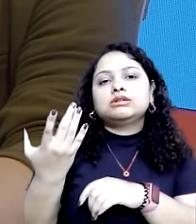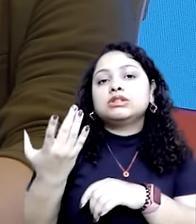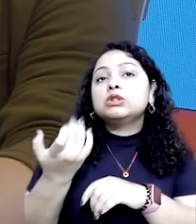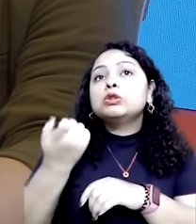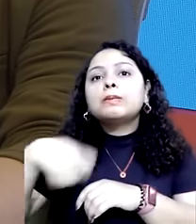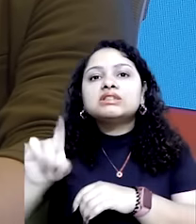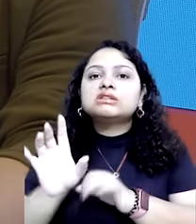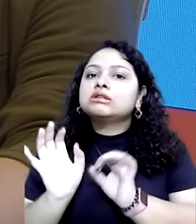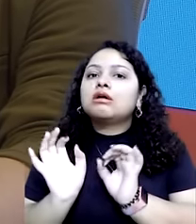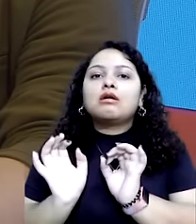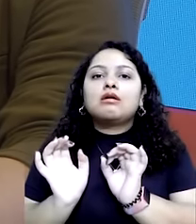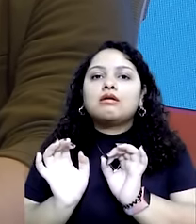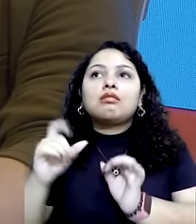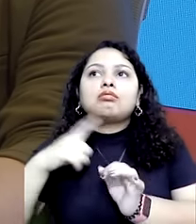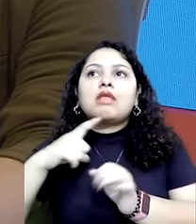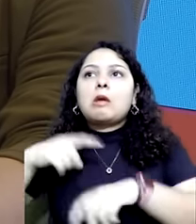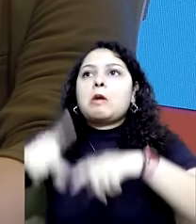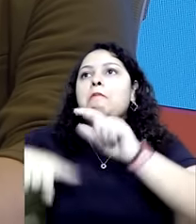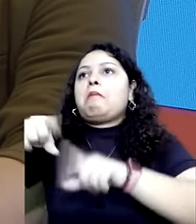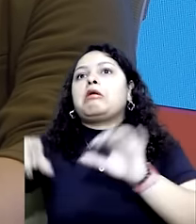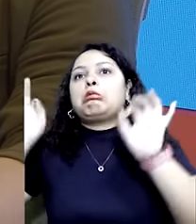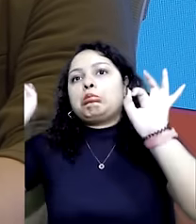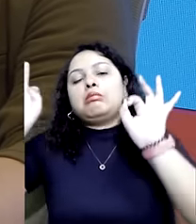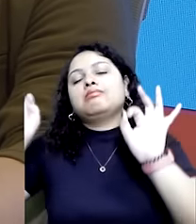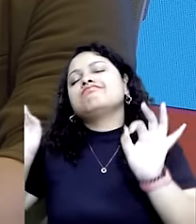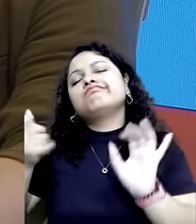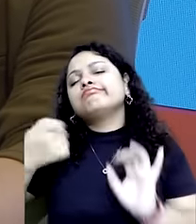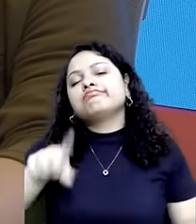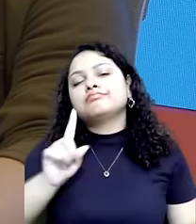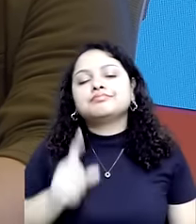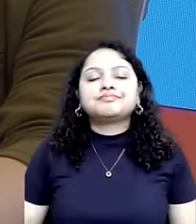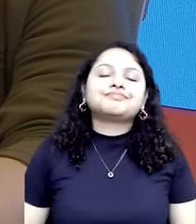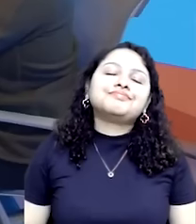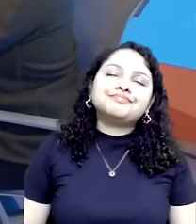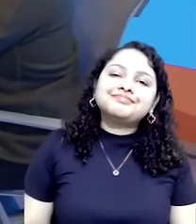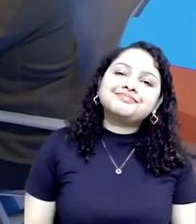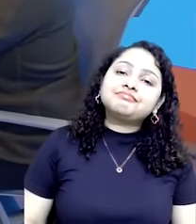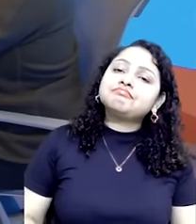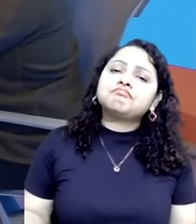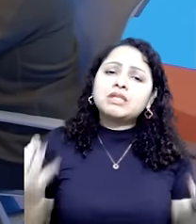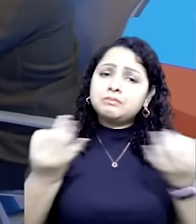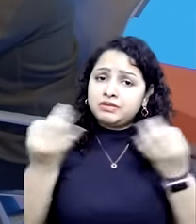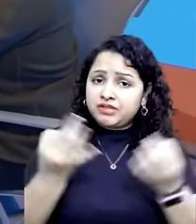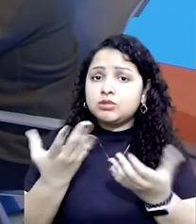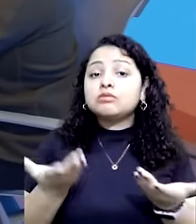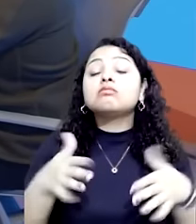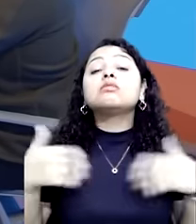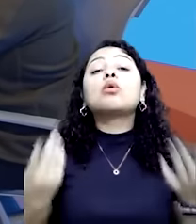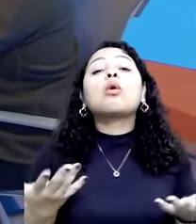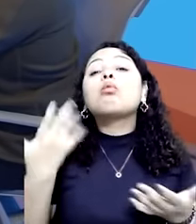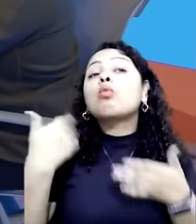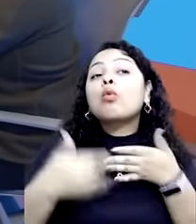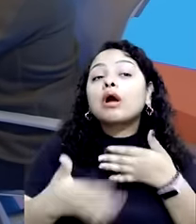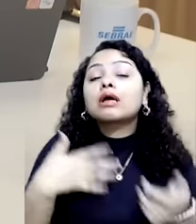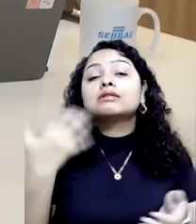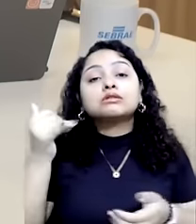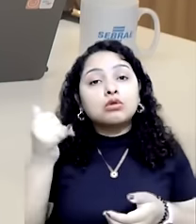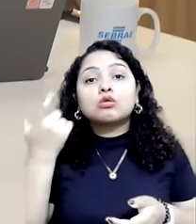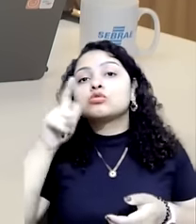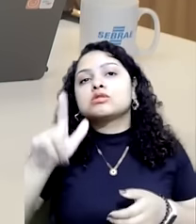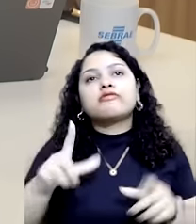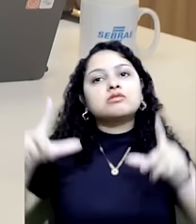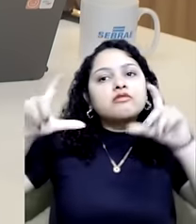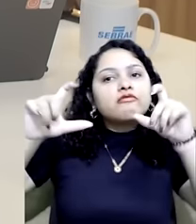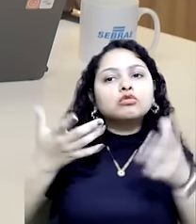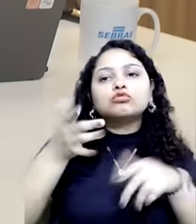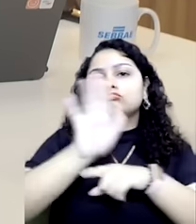necessariamente precisamos ter um tripé profissional Obrigada Kate perfeito e aí então qualquer celular a gente consegue fazer uma